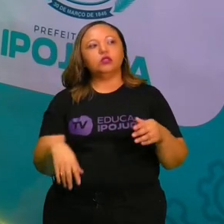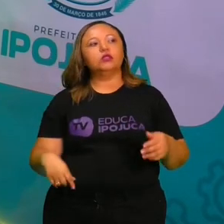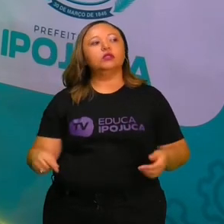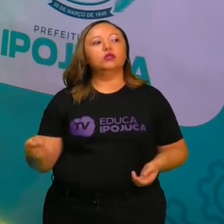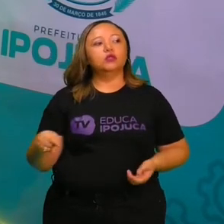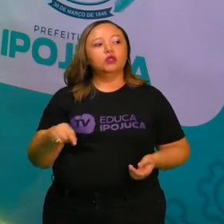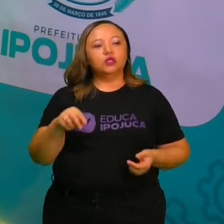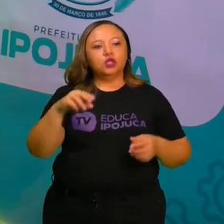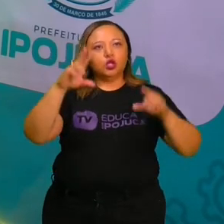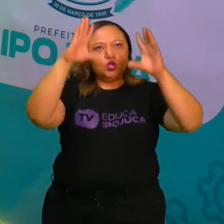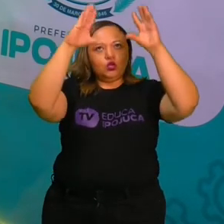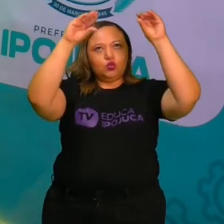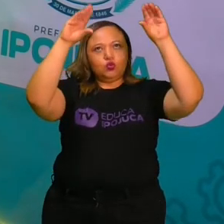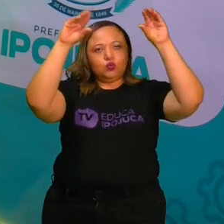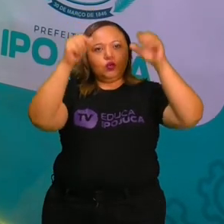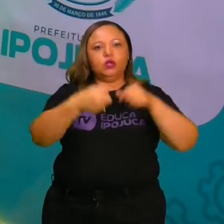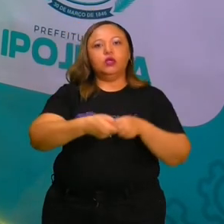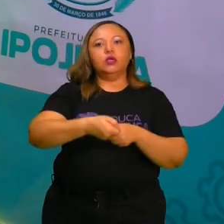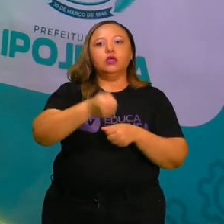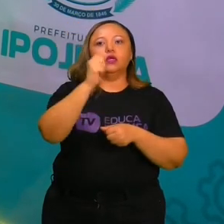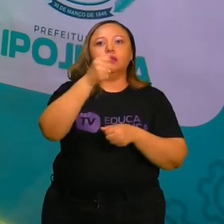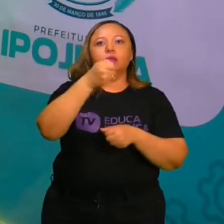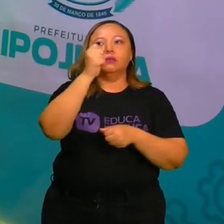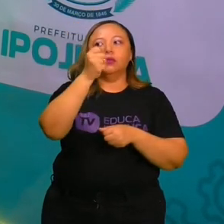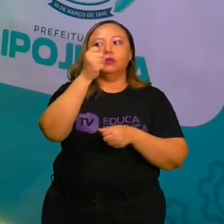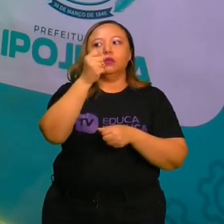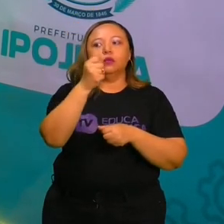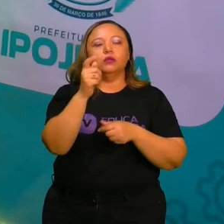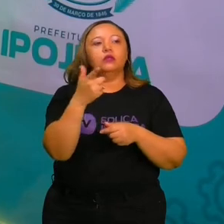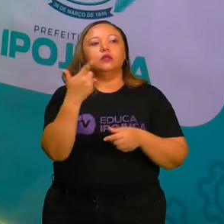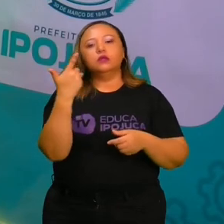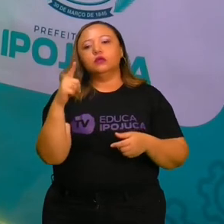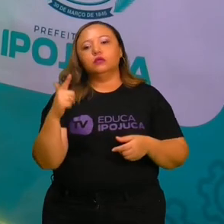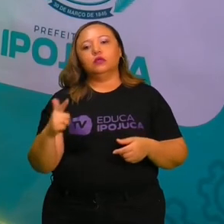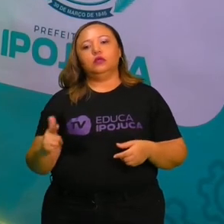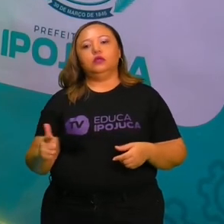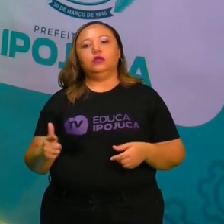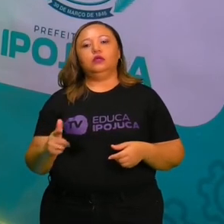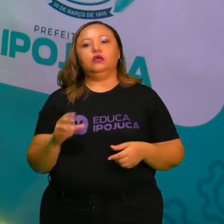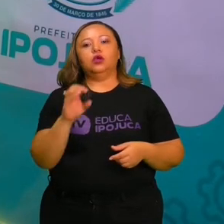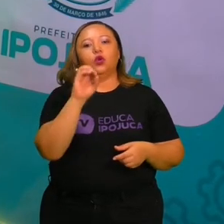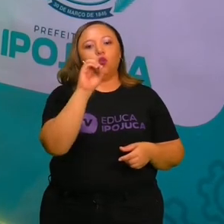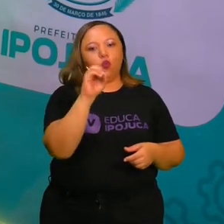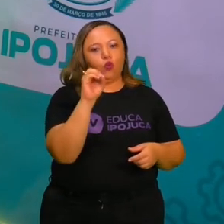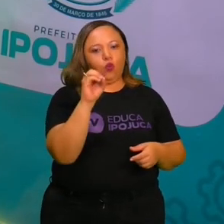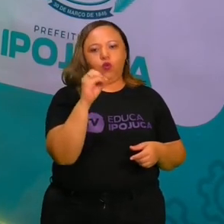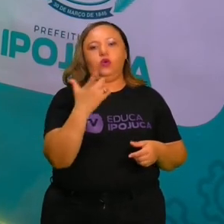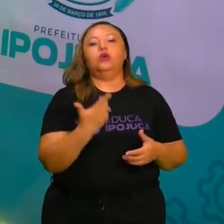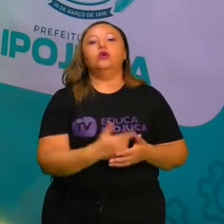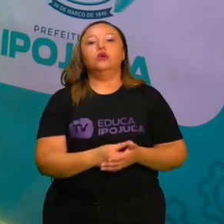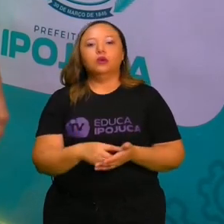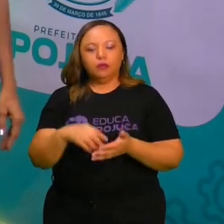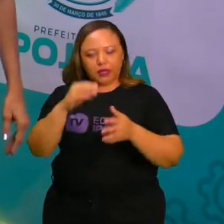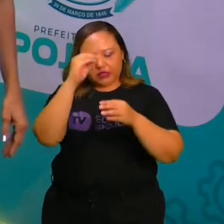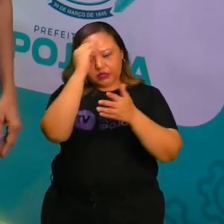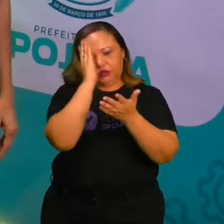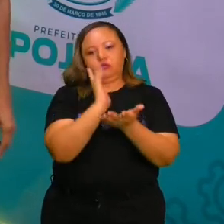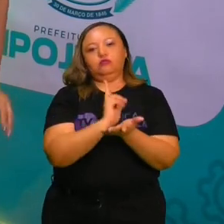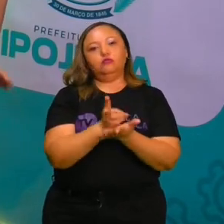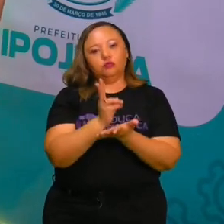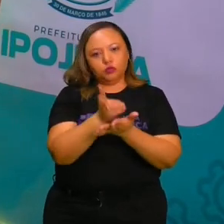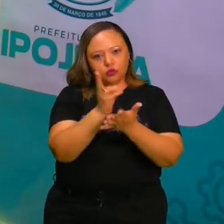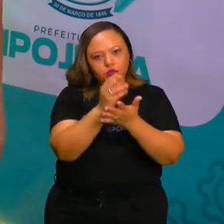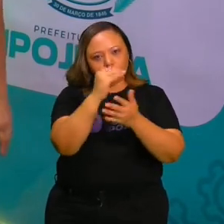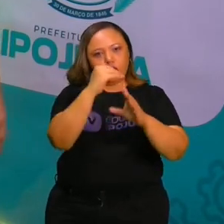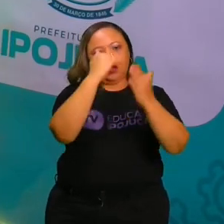aconteceu? Nuvem e pipa. Nuvem, pipa, não tinha letra O, mas eu tive que seguir a ordem